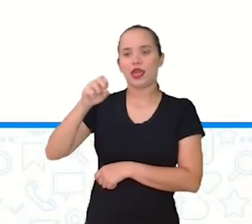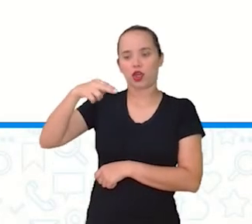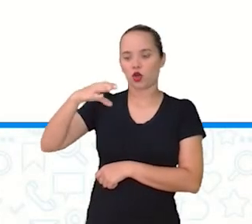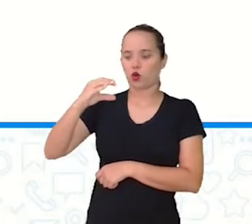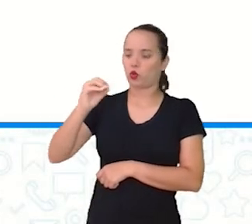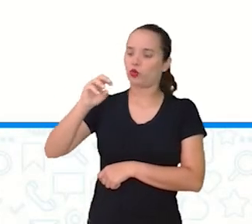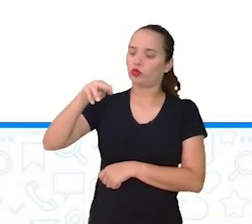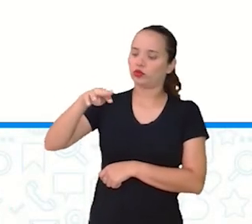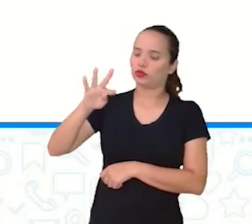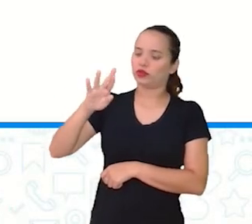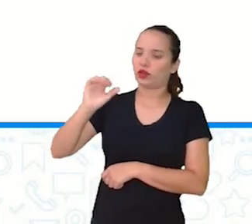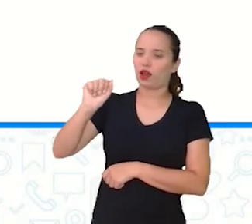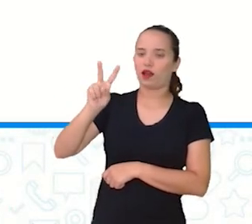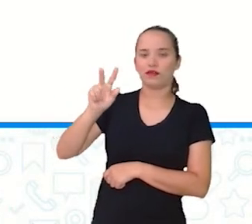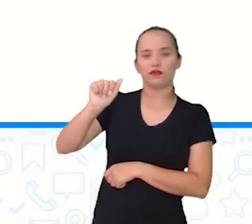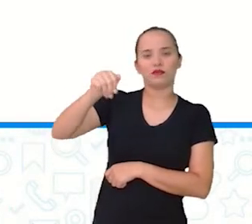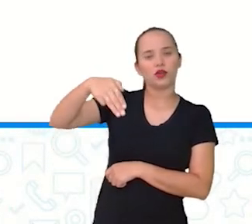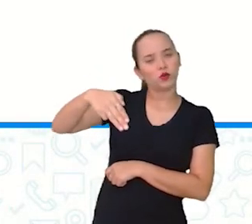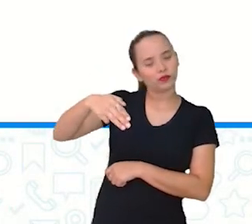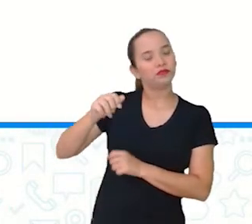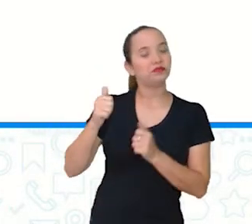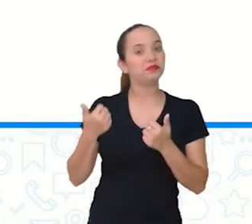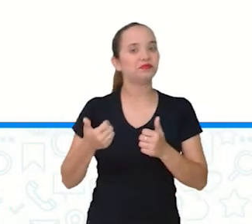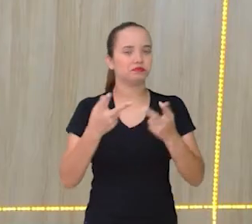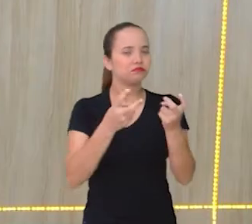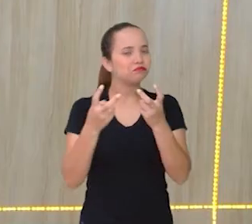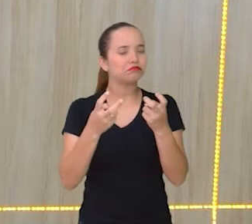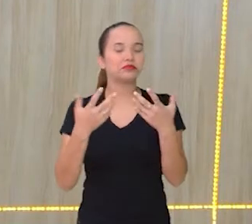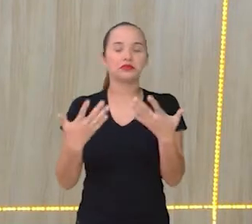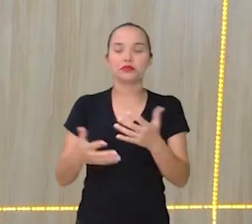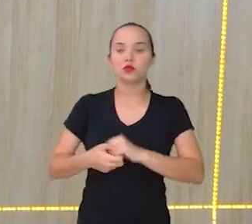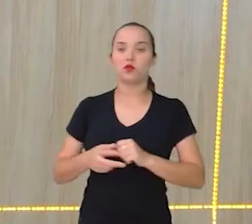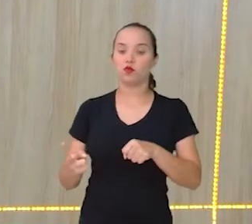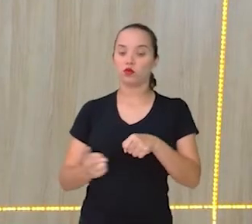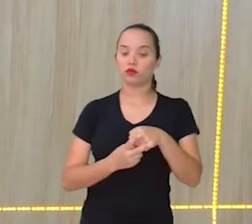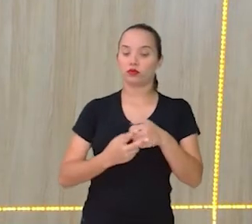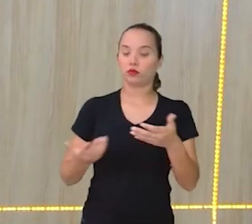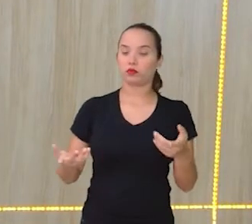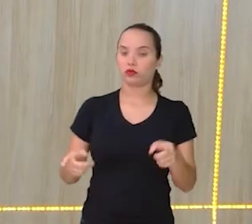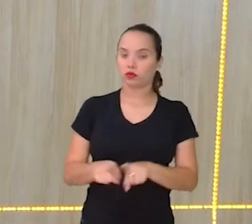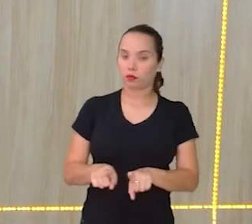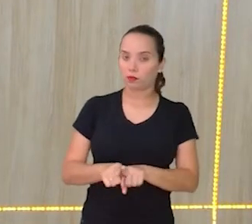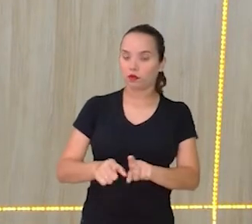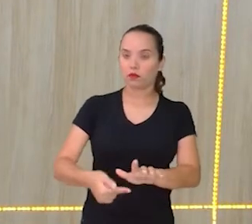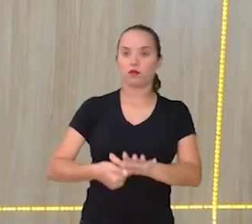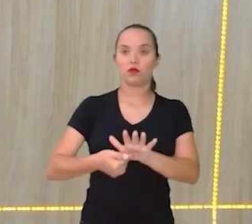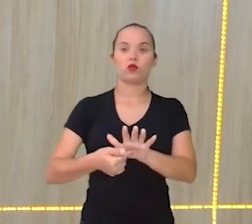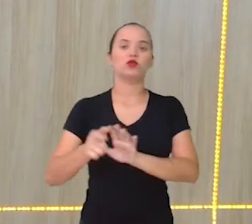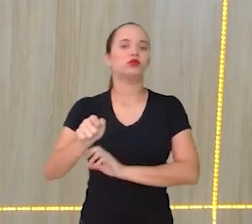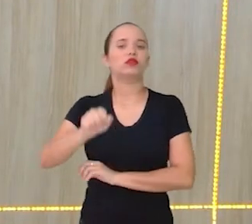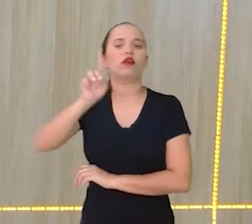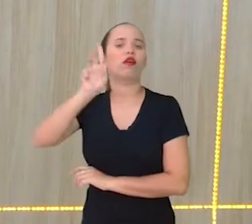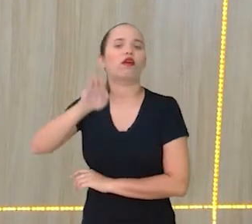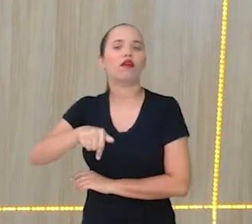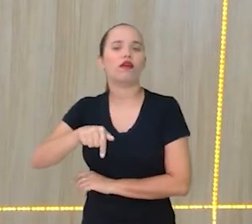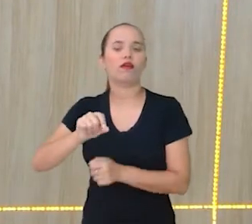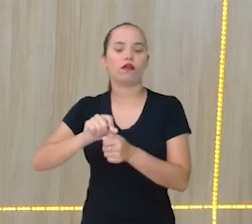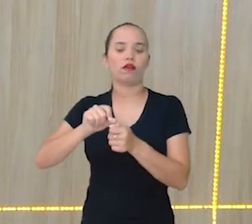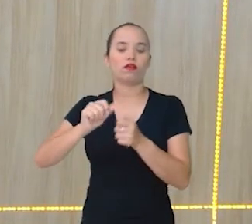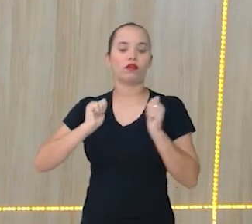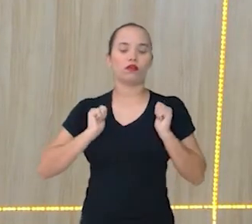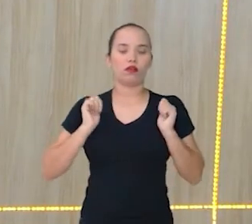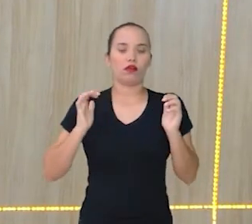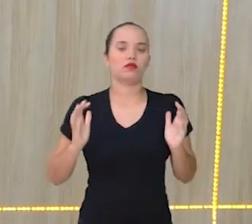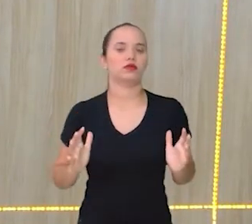Olha só, muito bem para quem acertou. Os verbos indicam também, gente, quem faz a ação, quem pratica a